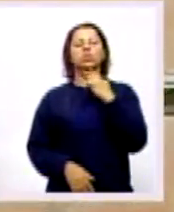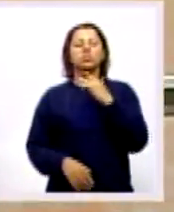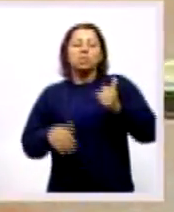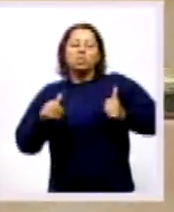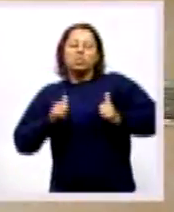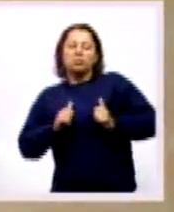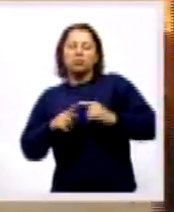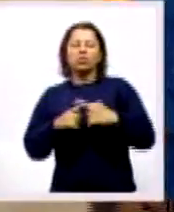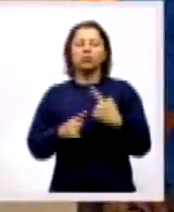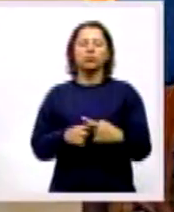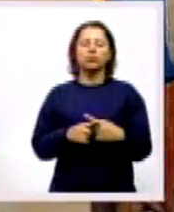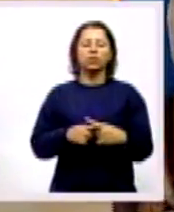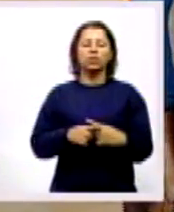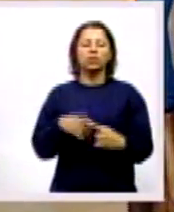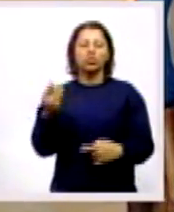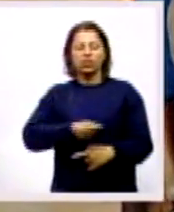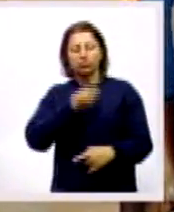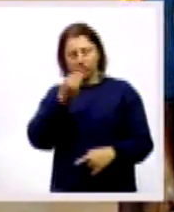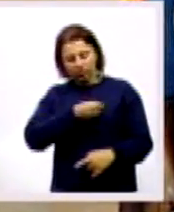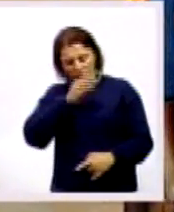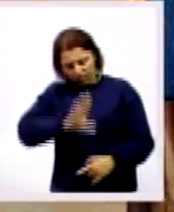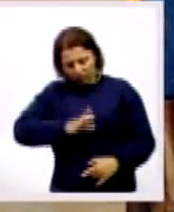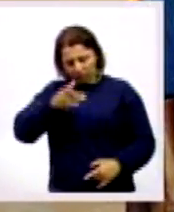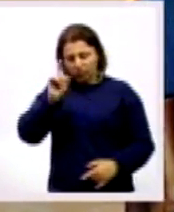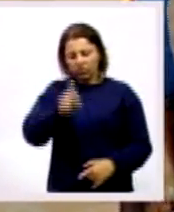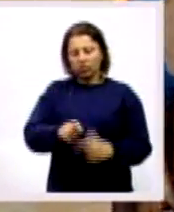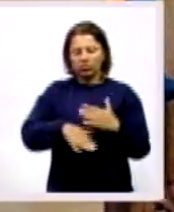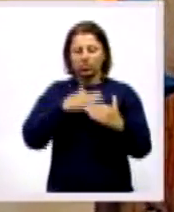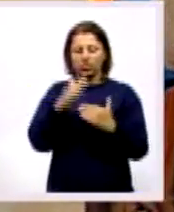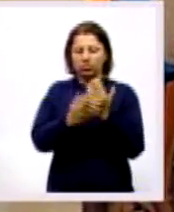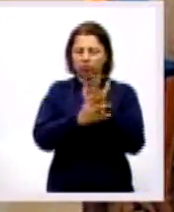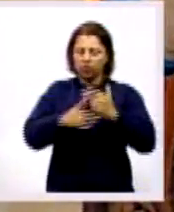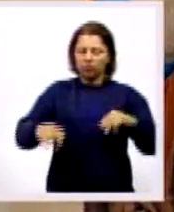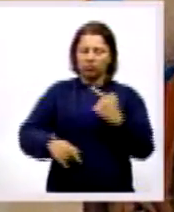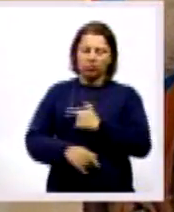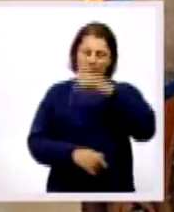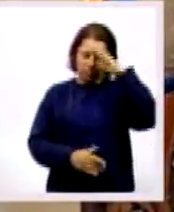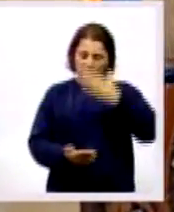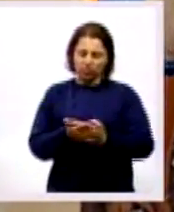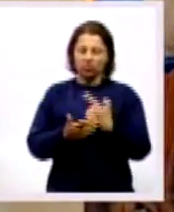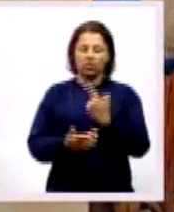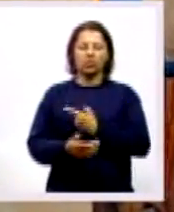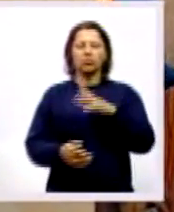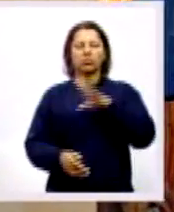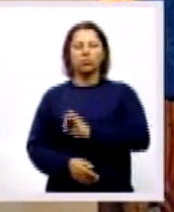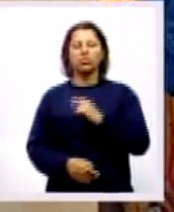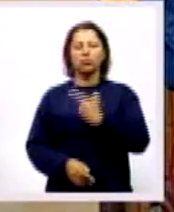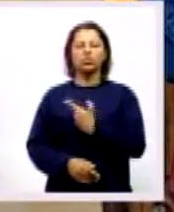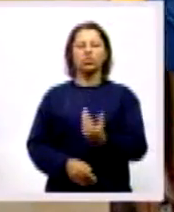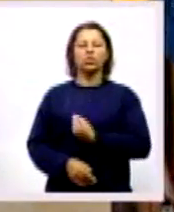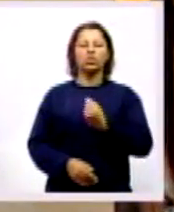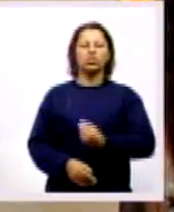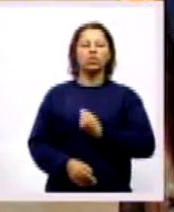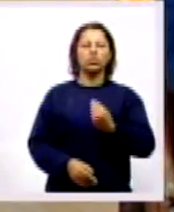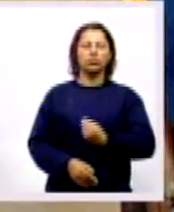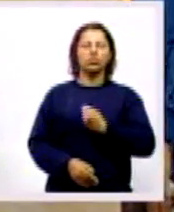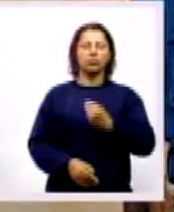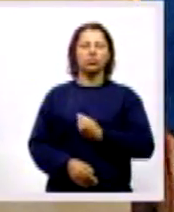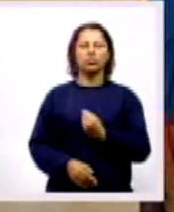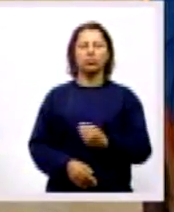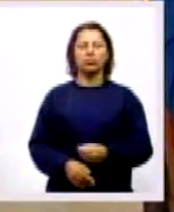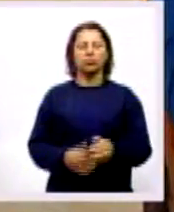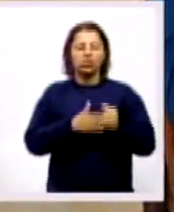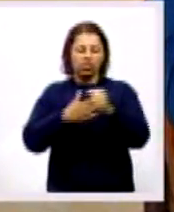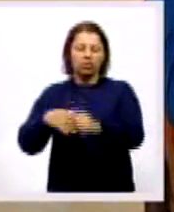metade. O elan vital são todas aquelas realidades que nós acreditamos, que nós amamos, que nós vivemos, que nos seguram na